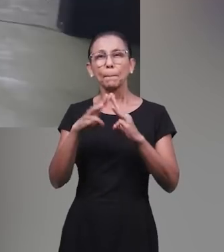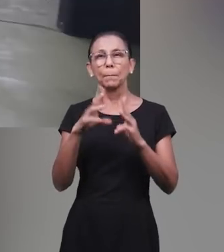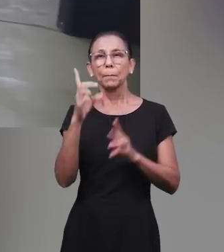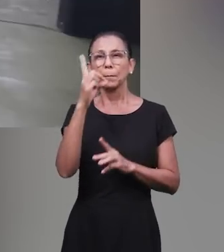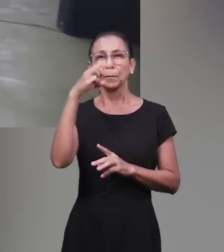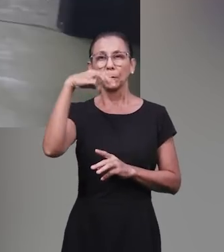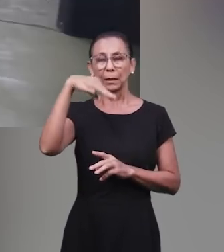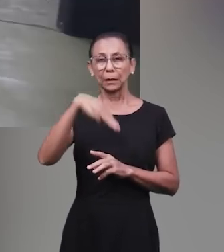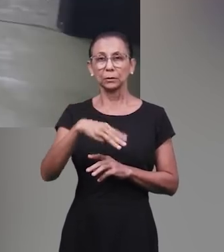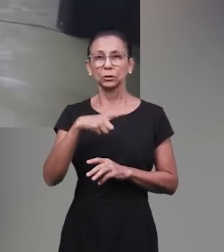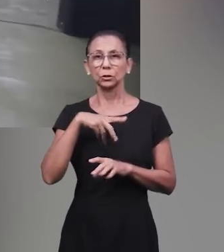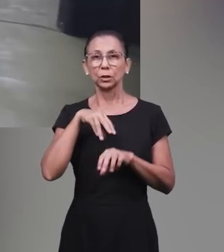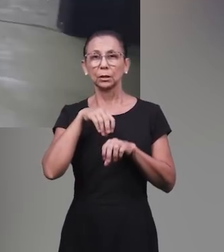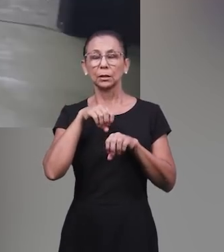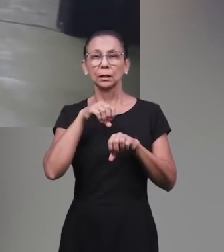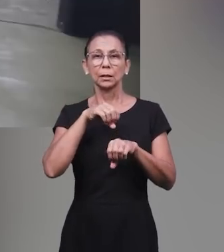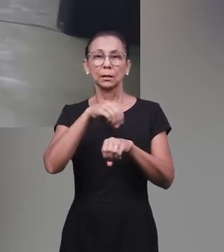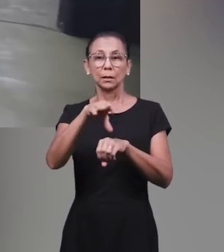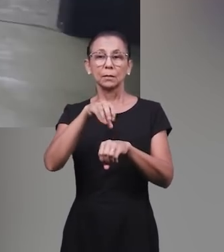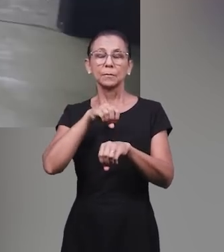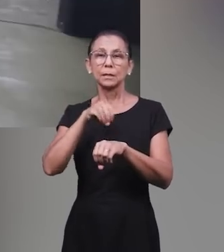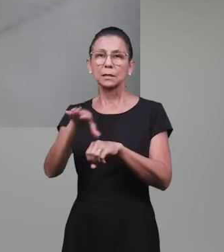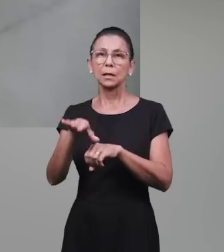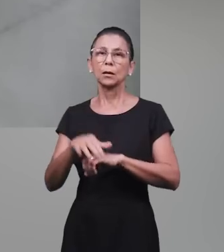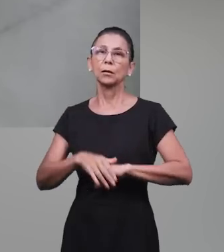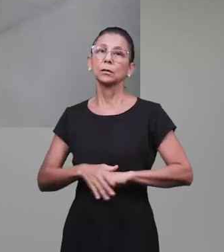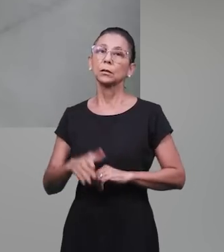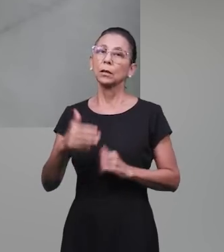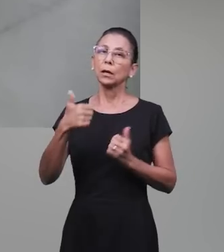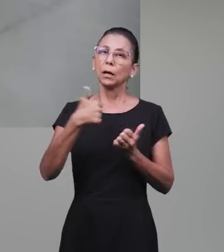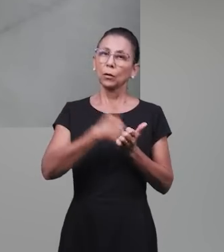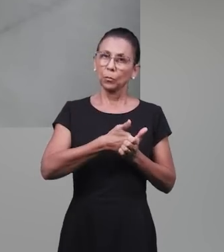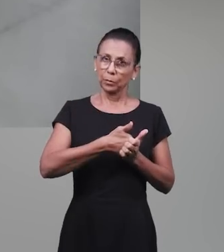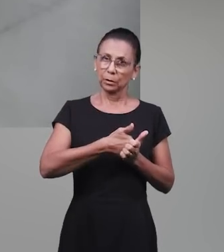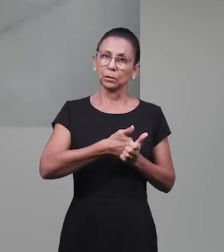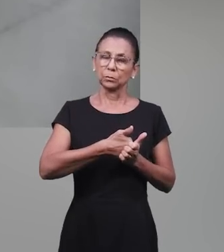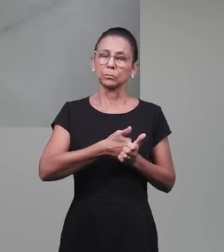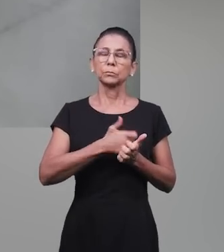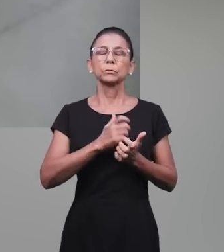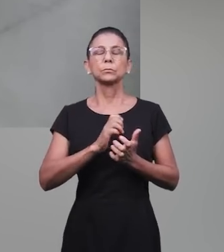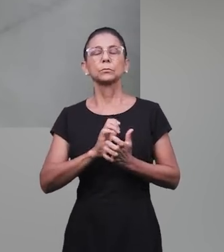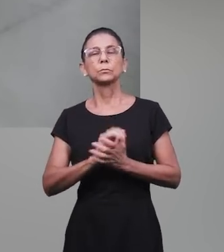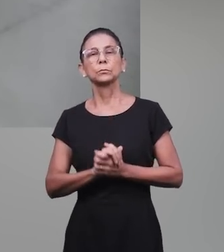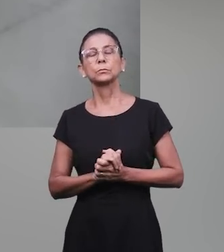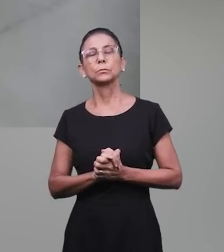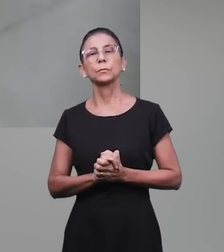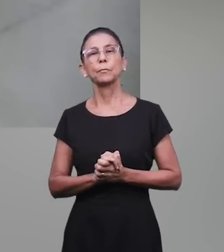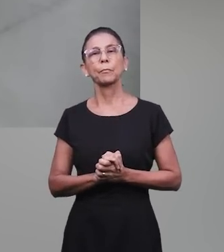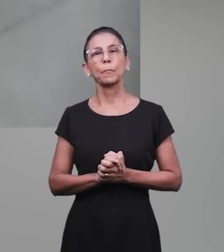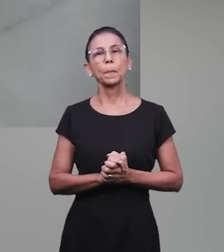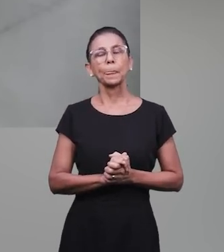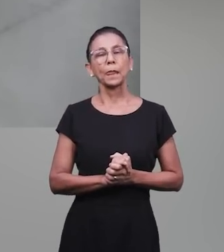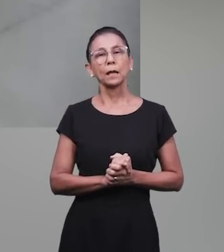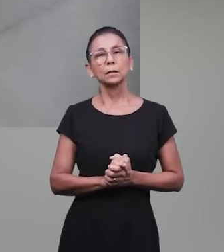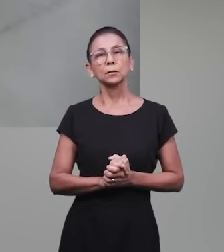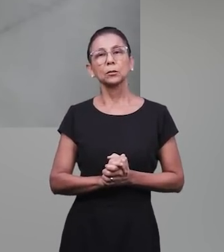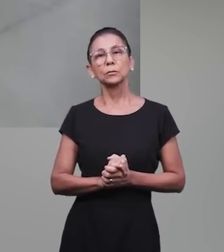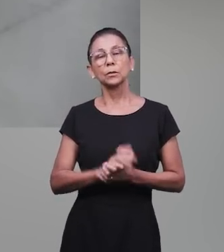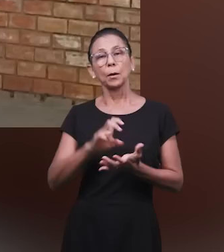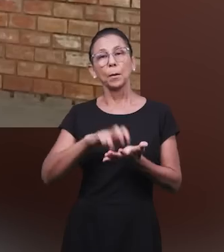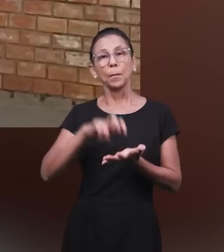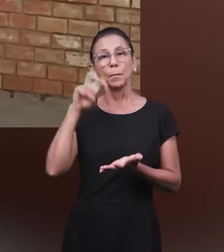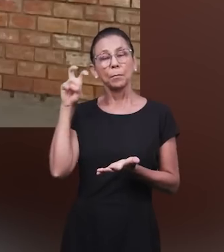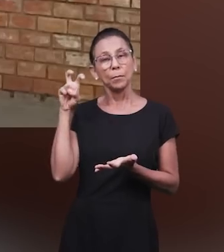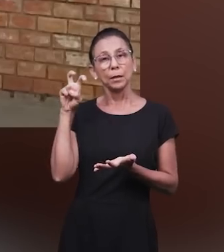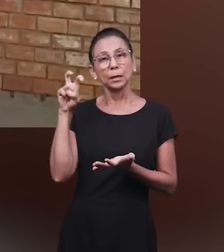Martins, optamos por acompanhar a transmissão desde o período da manhã. No intervalo do almoço, às 13h30, foi feito